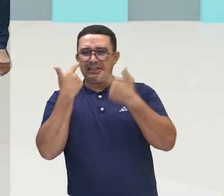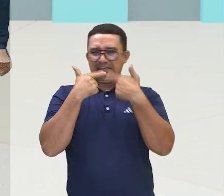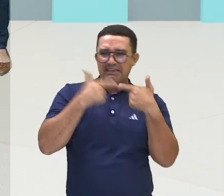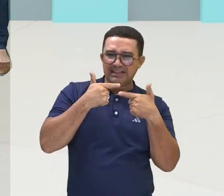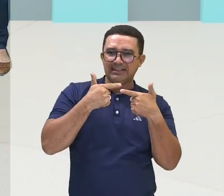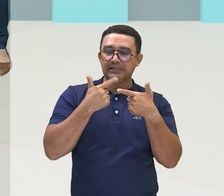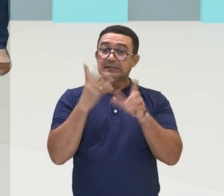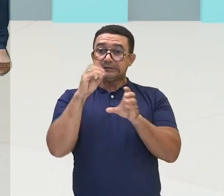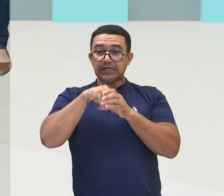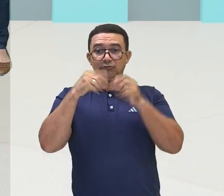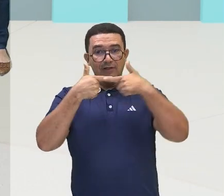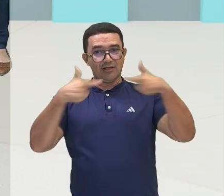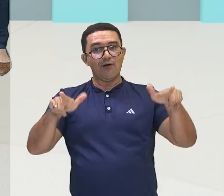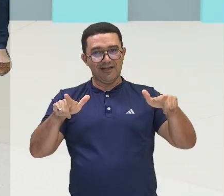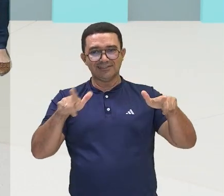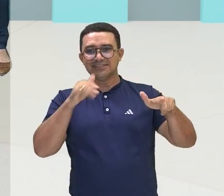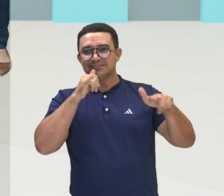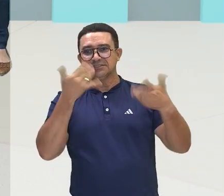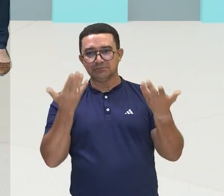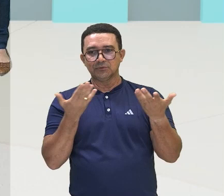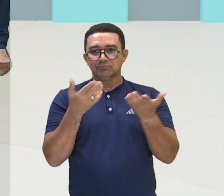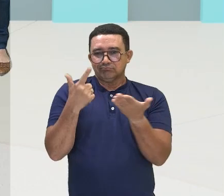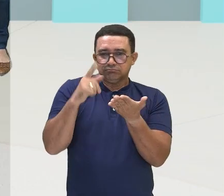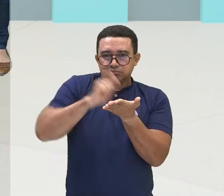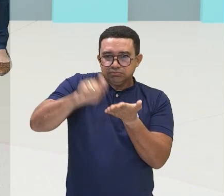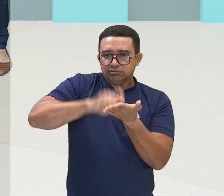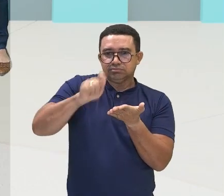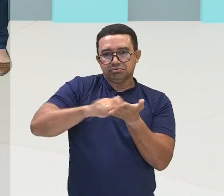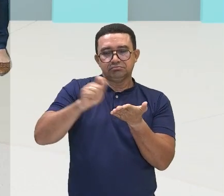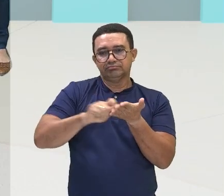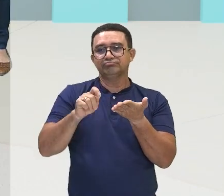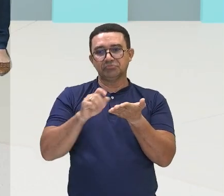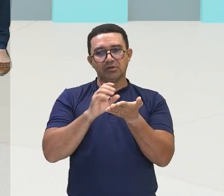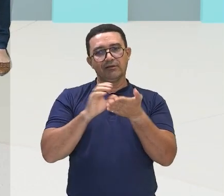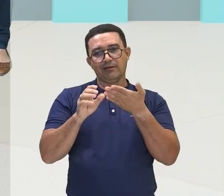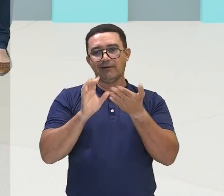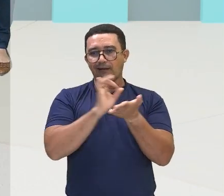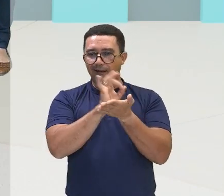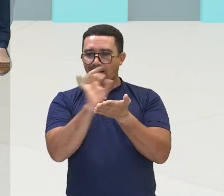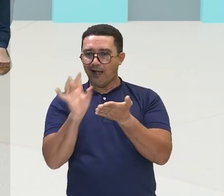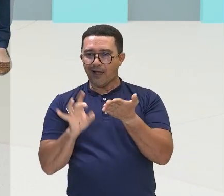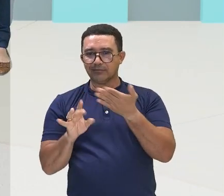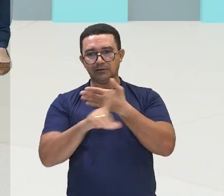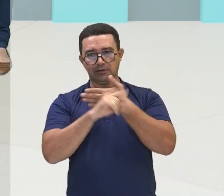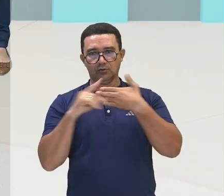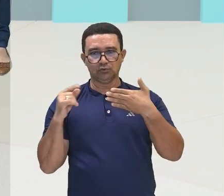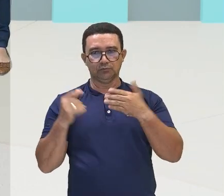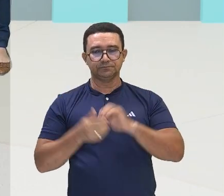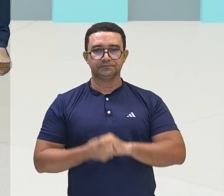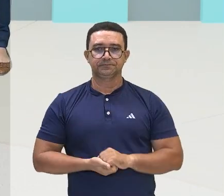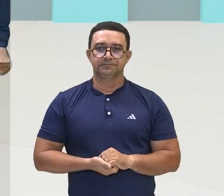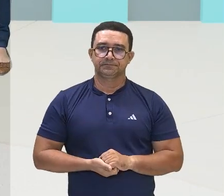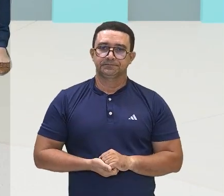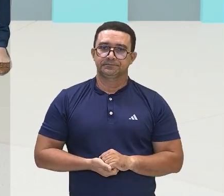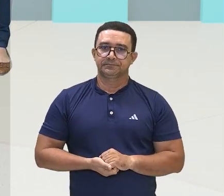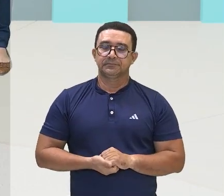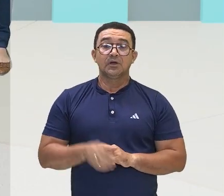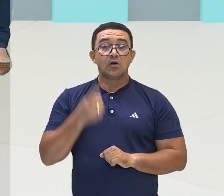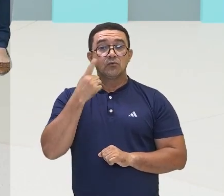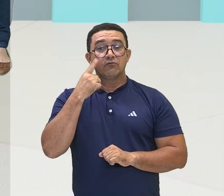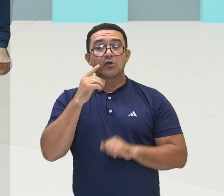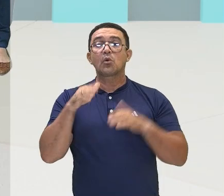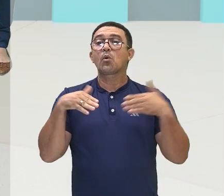da linguagem culta aí na escrita de cada autor. Sabendo disso agora, eu quero que vocês vejam aí quais são